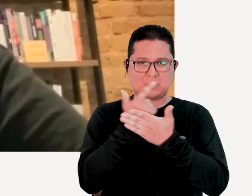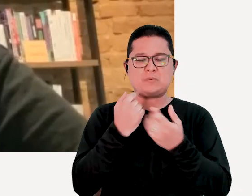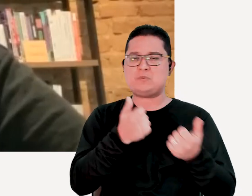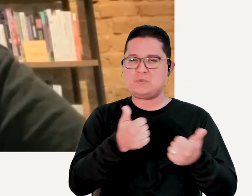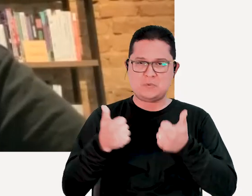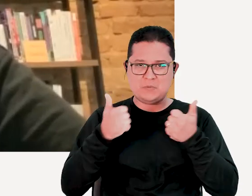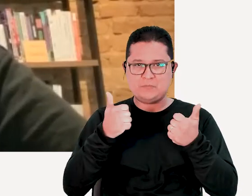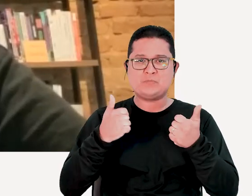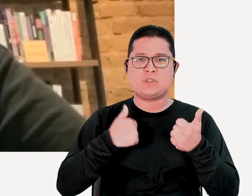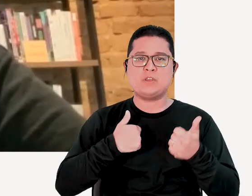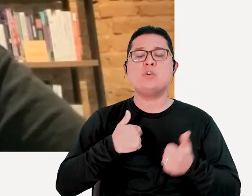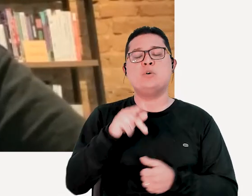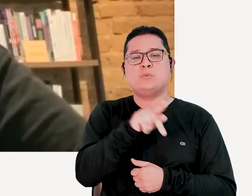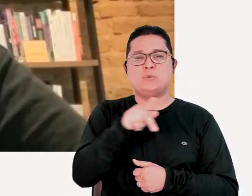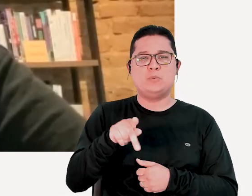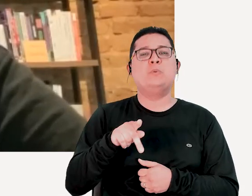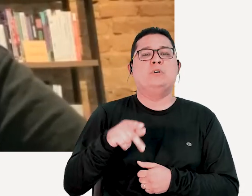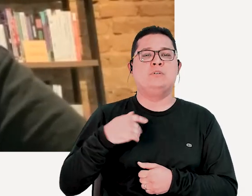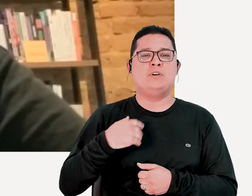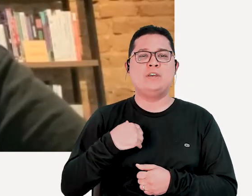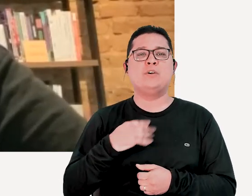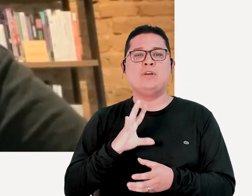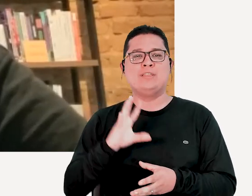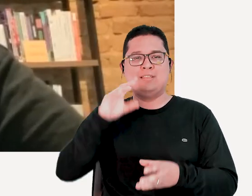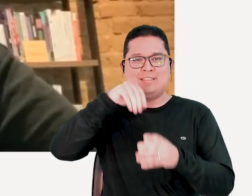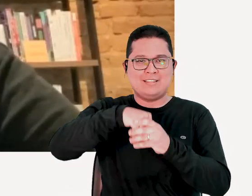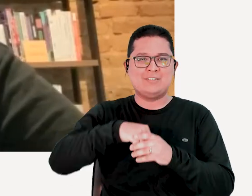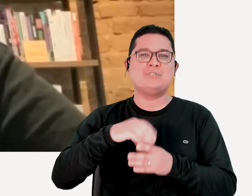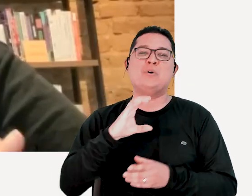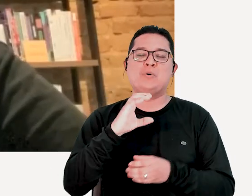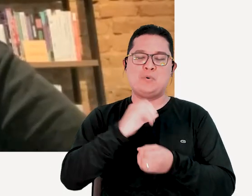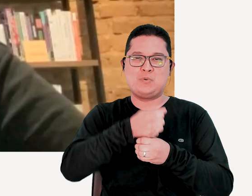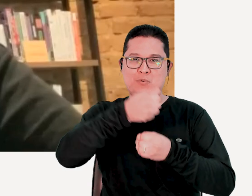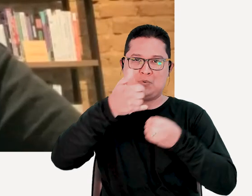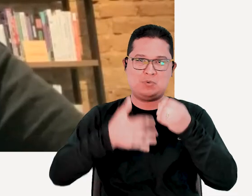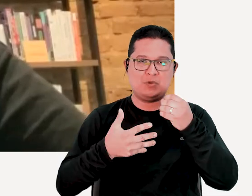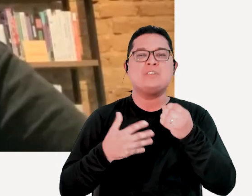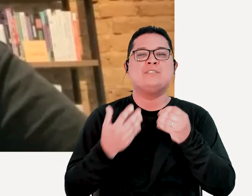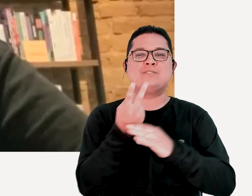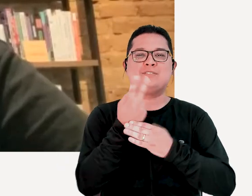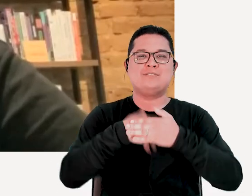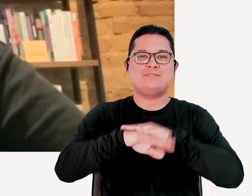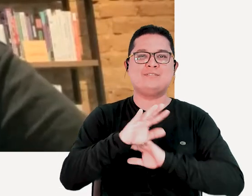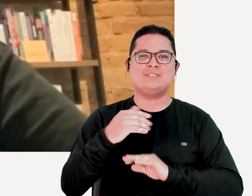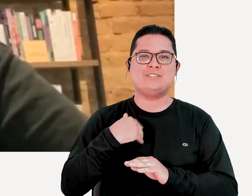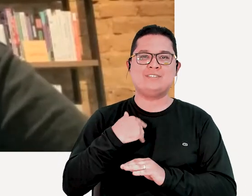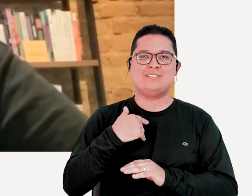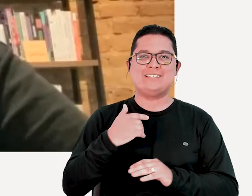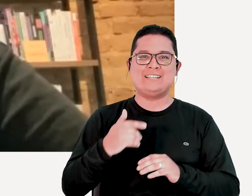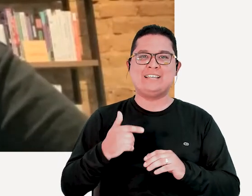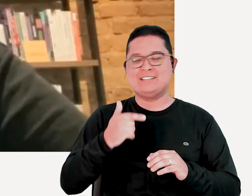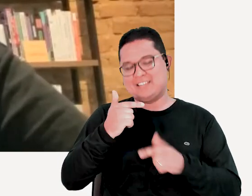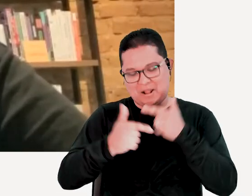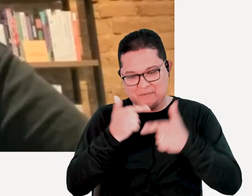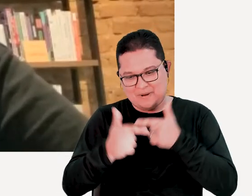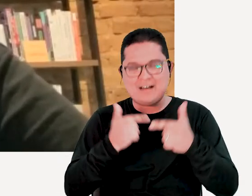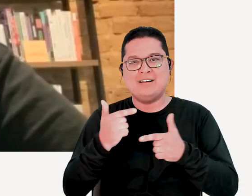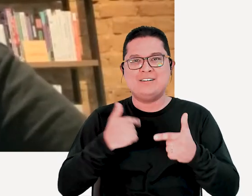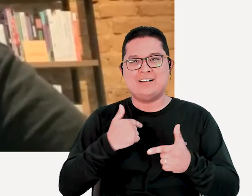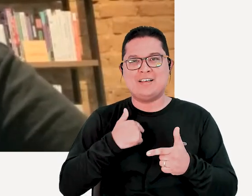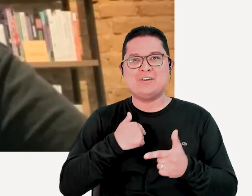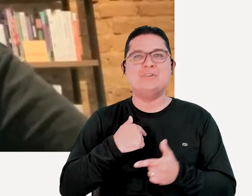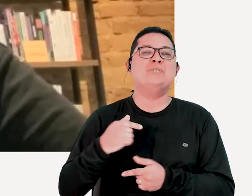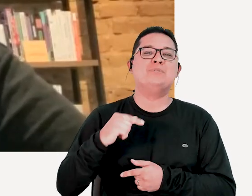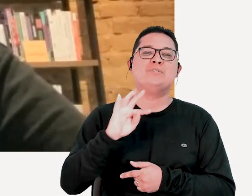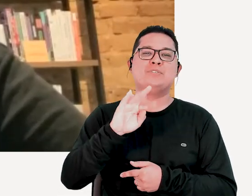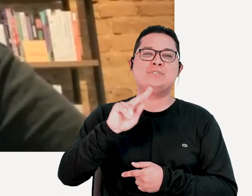como professora, mentora, facilitadora, criadora de conteúdo e tenho orgulho de estar aqui comemorando com vocês um ano do